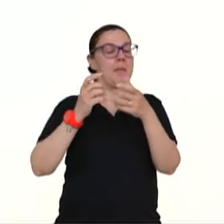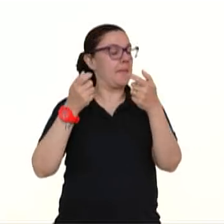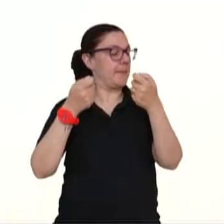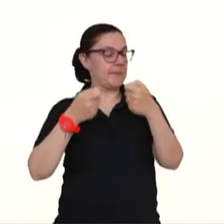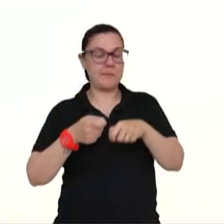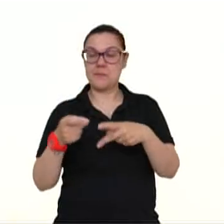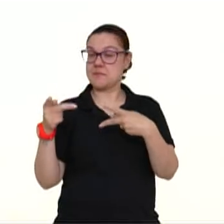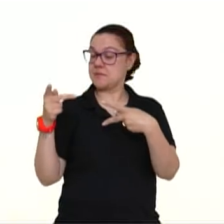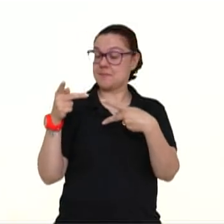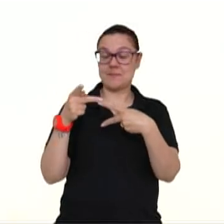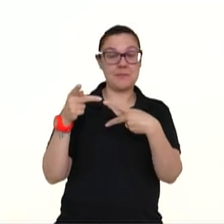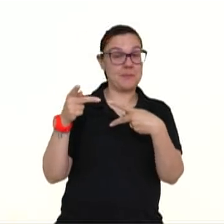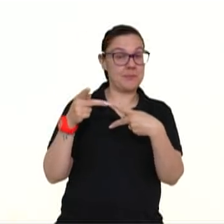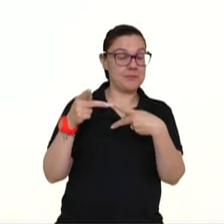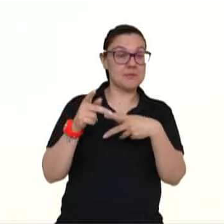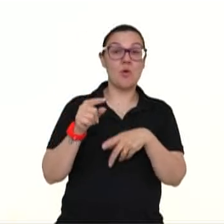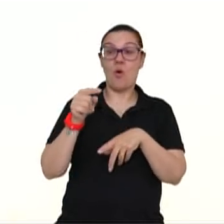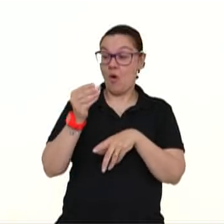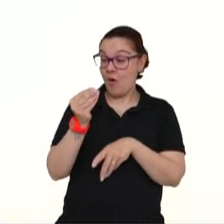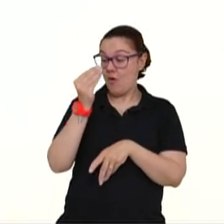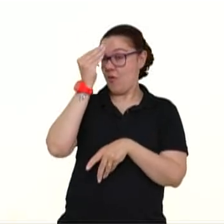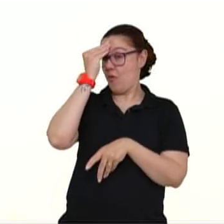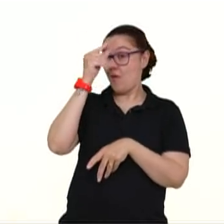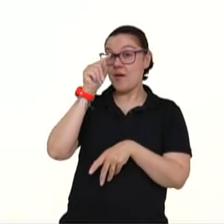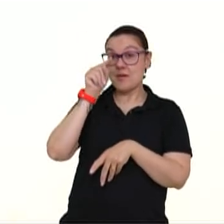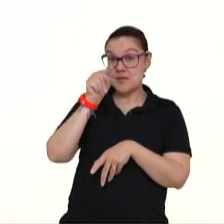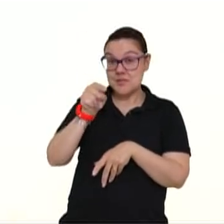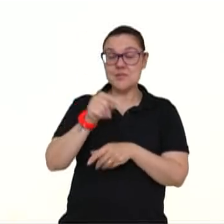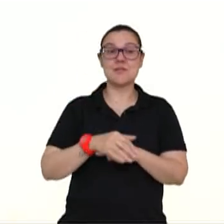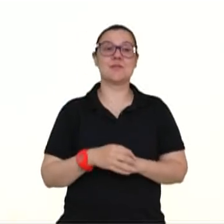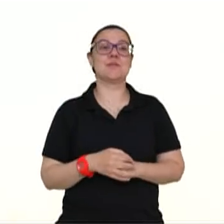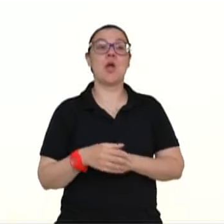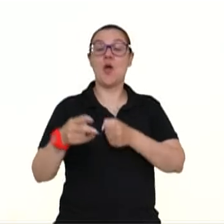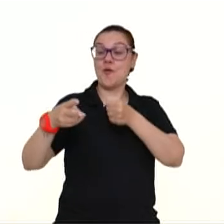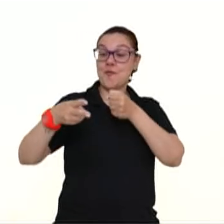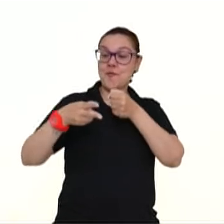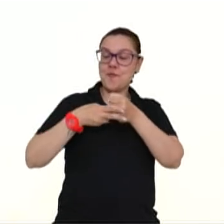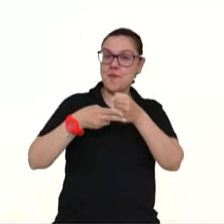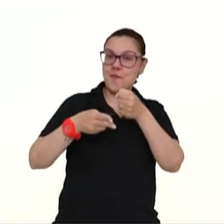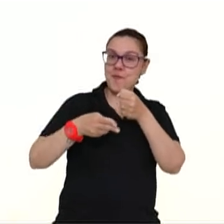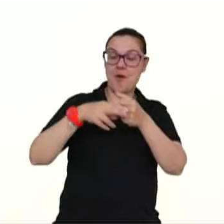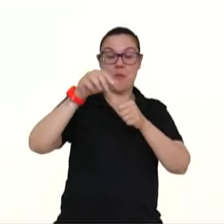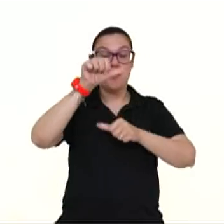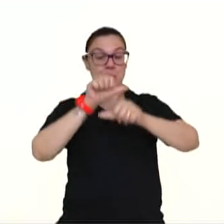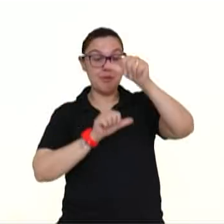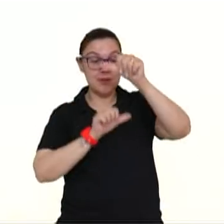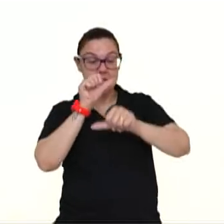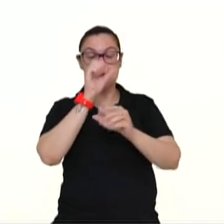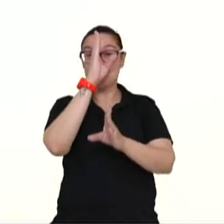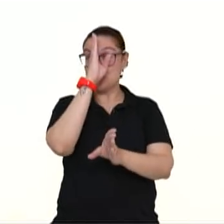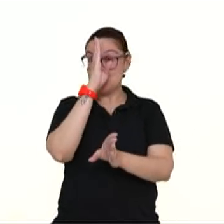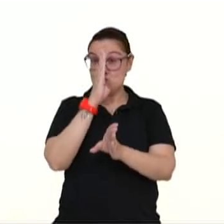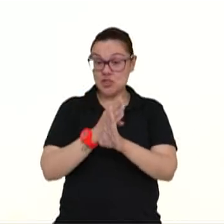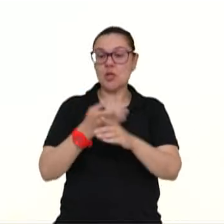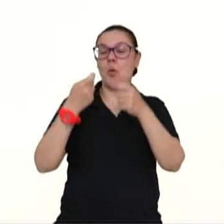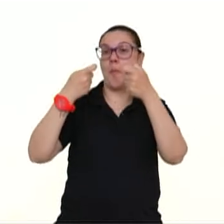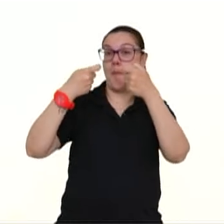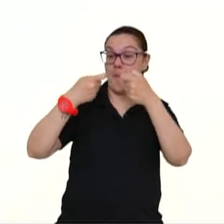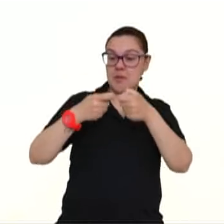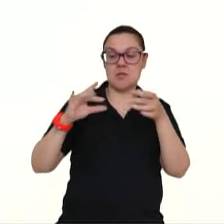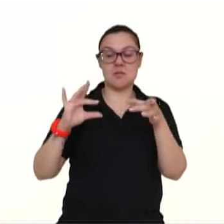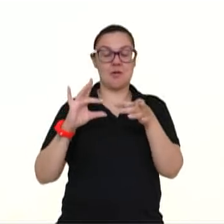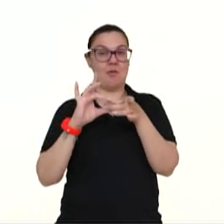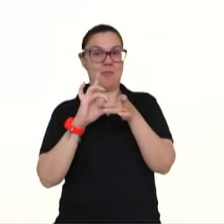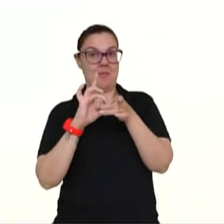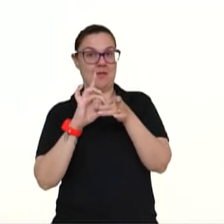sem preposição. Guarde muito bem isso. Os verbos transitivos diretos precisam sim